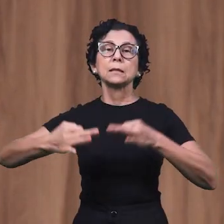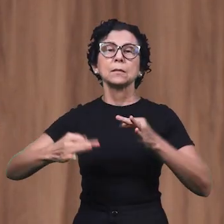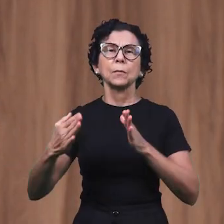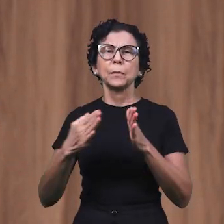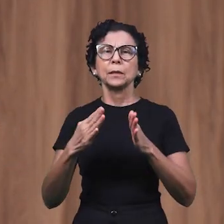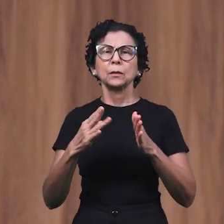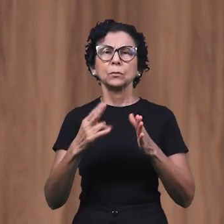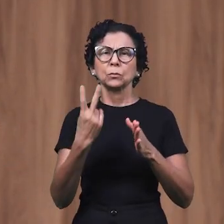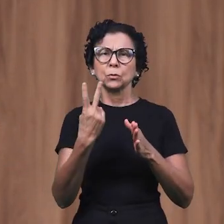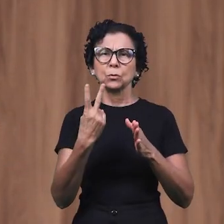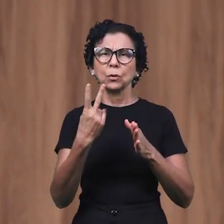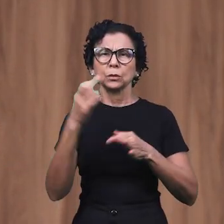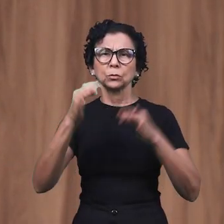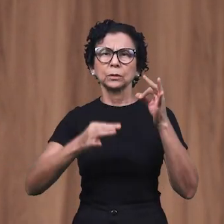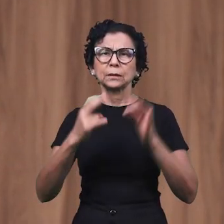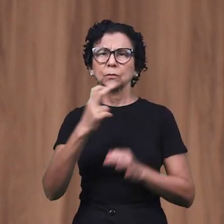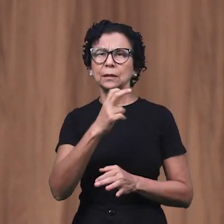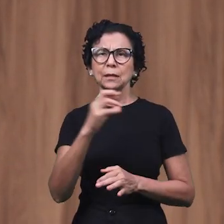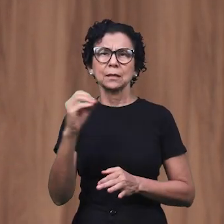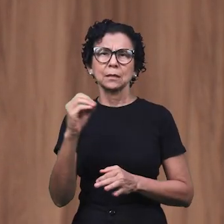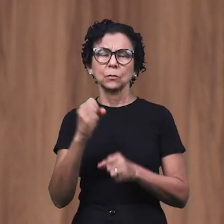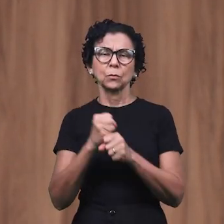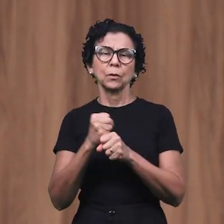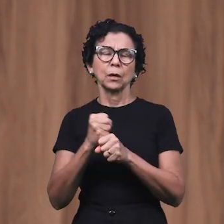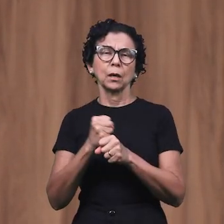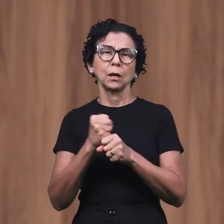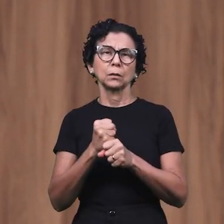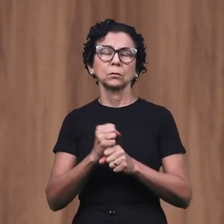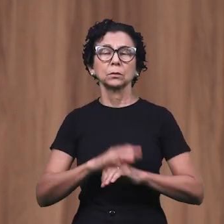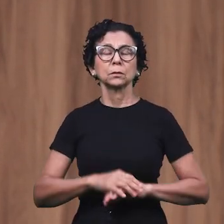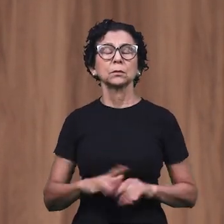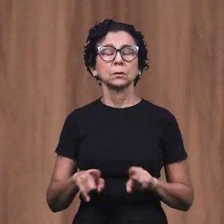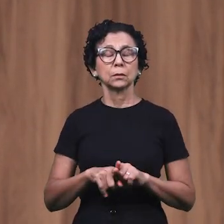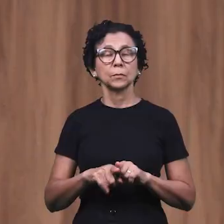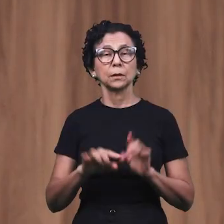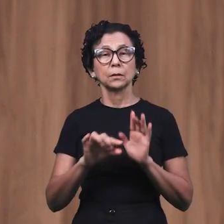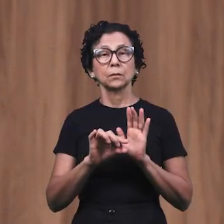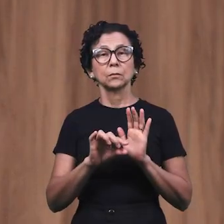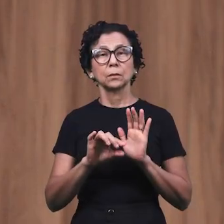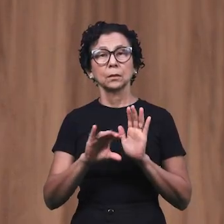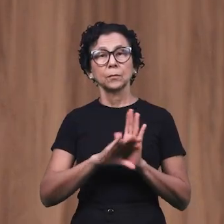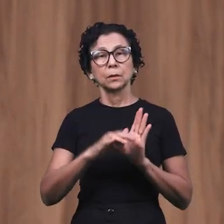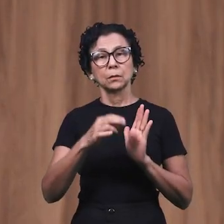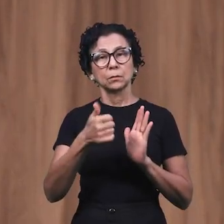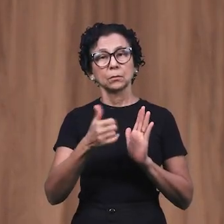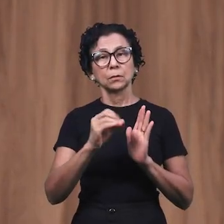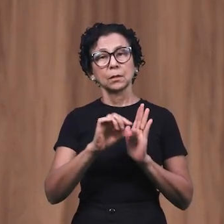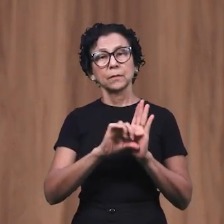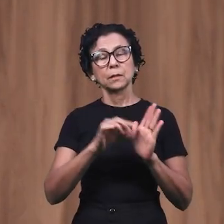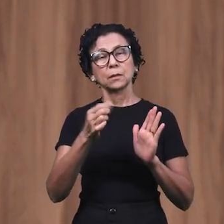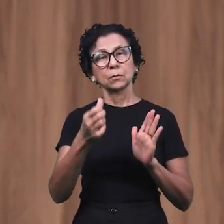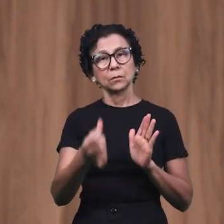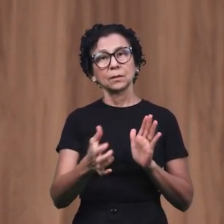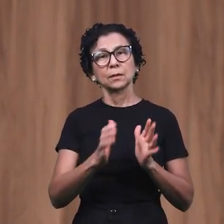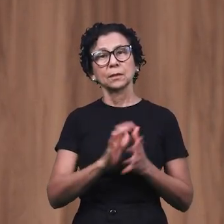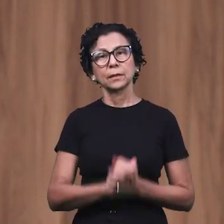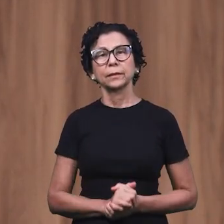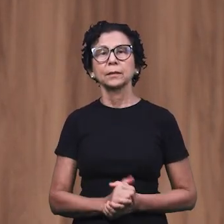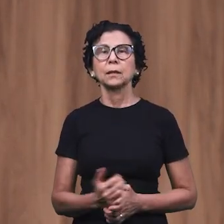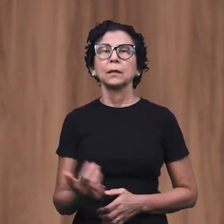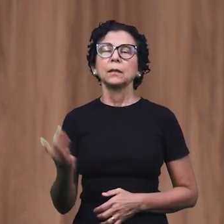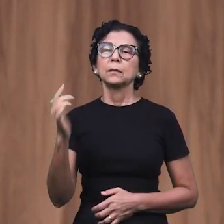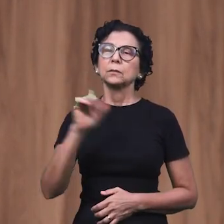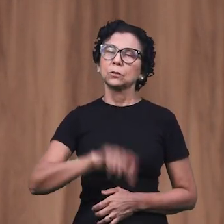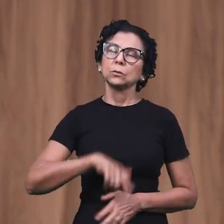55 anos, e logo depois disso, versículo 6 do capítulo 10 diz assim: e o povo de Israel tornou a fazer o que era